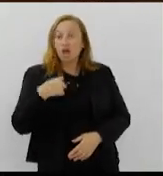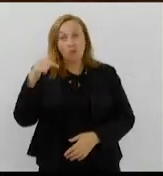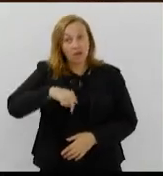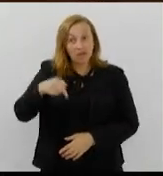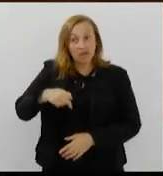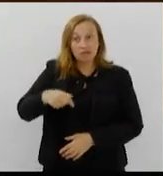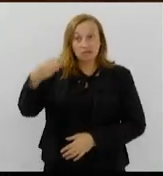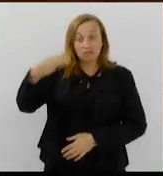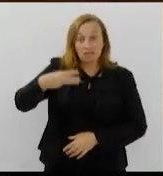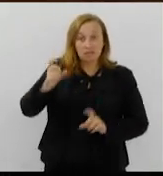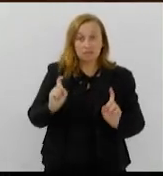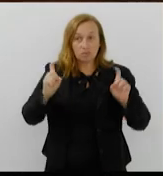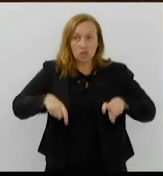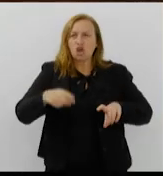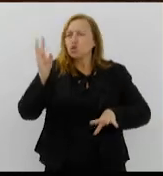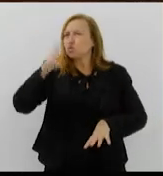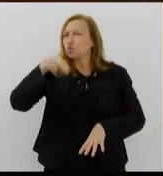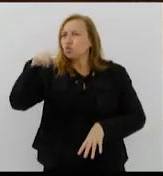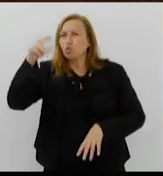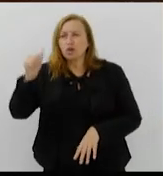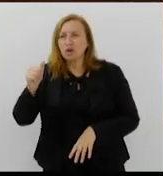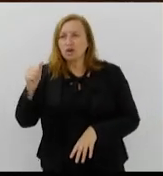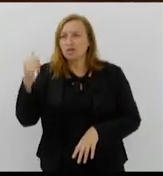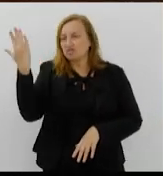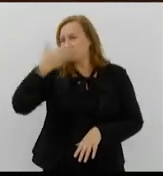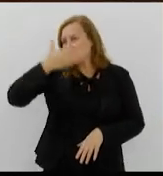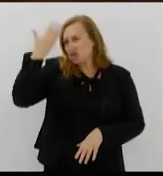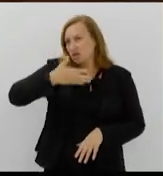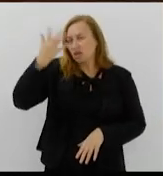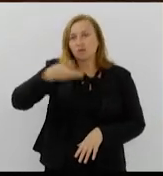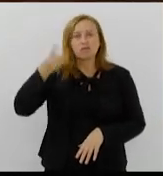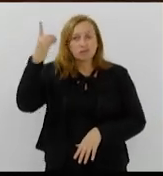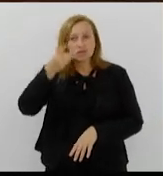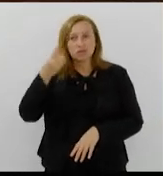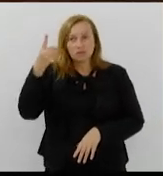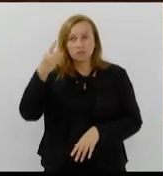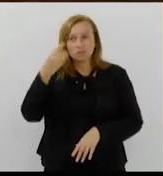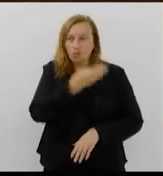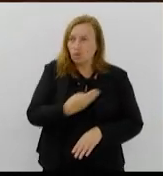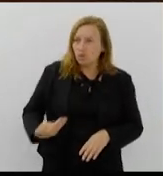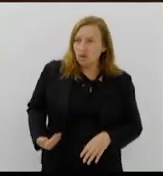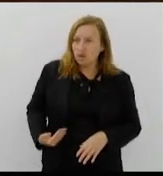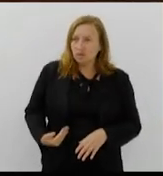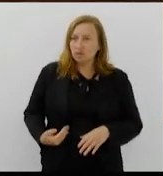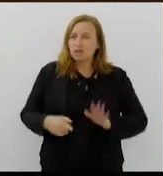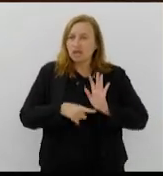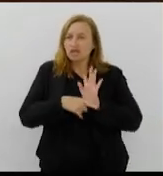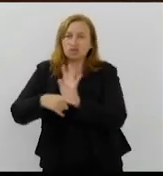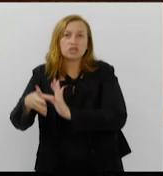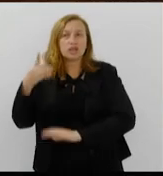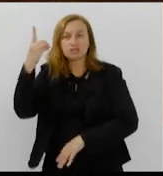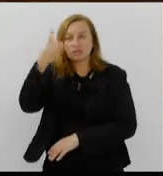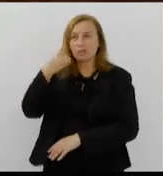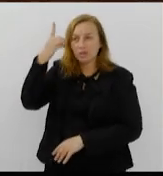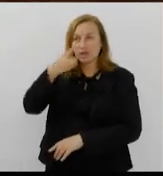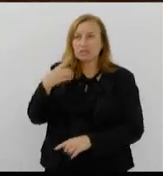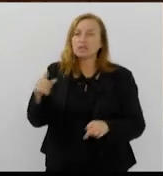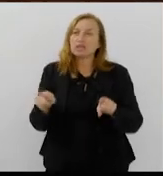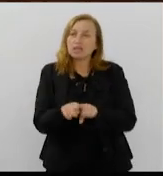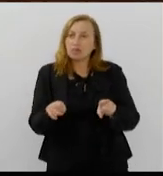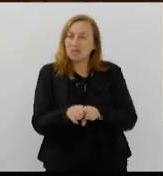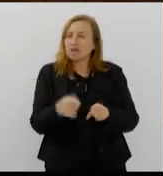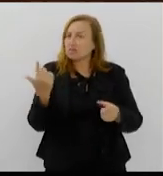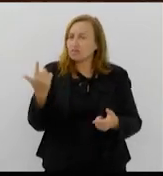terceiro mandato. Nunca vi um governo que atendesse tanto a deputado como o governador Cláudio Castro. E da mesma forma, que não soubesse formar uma